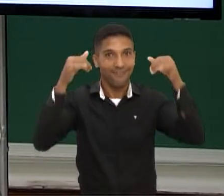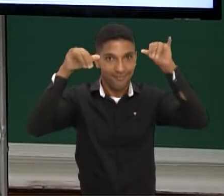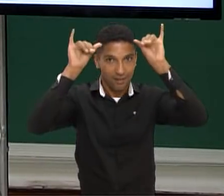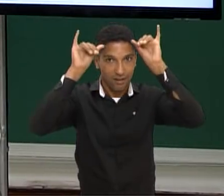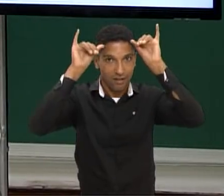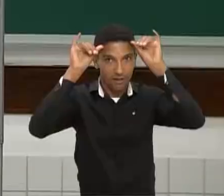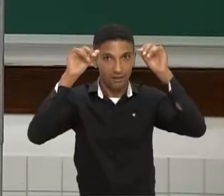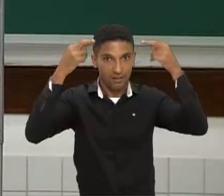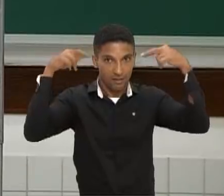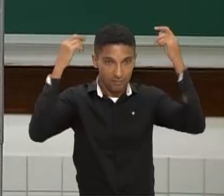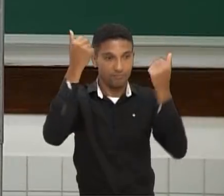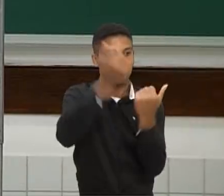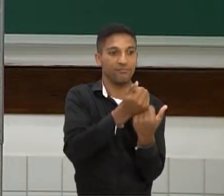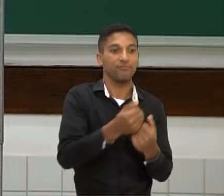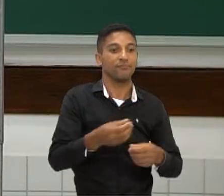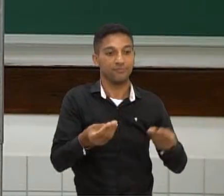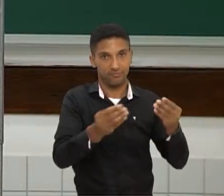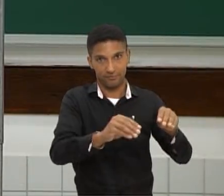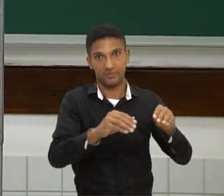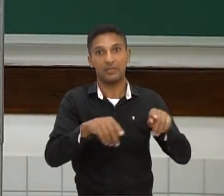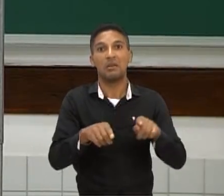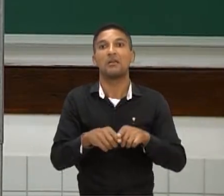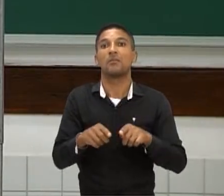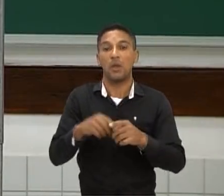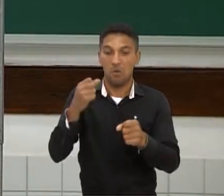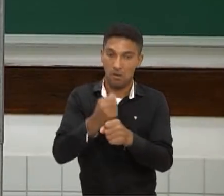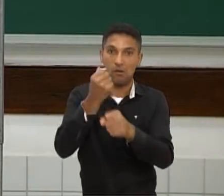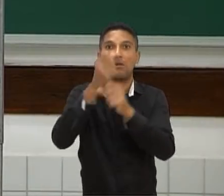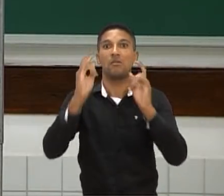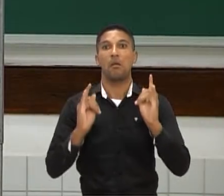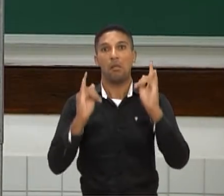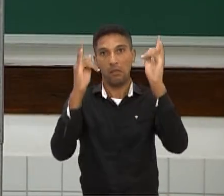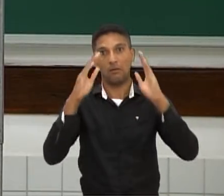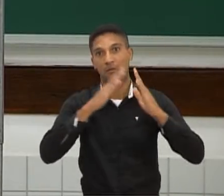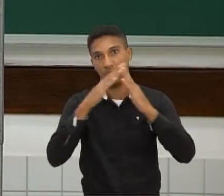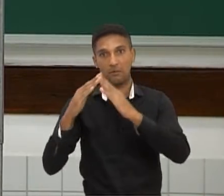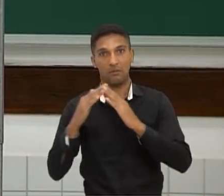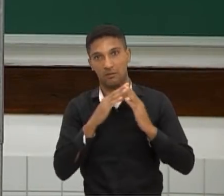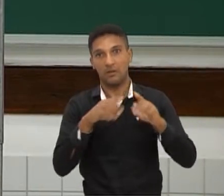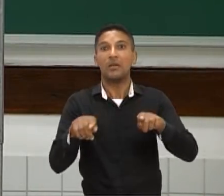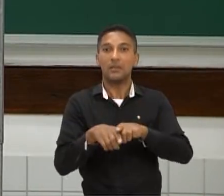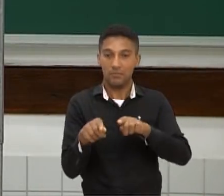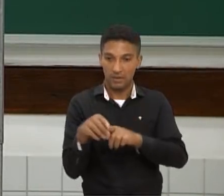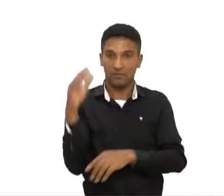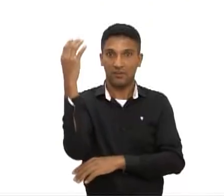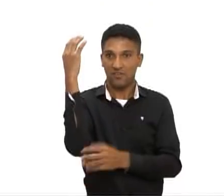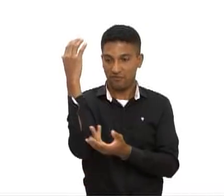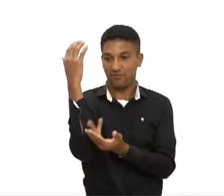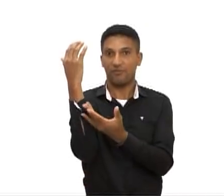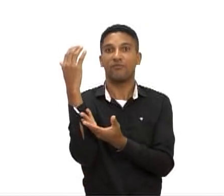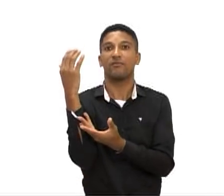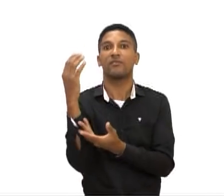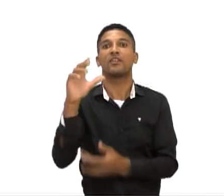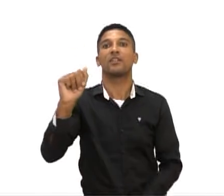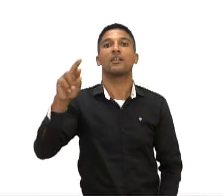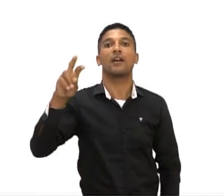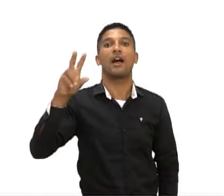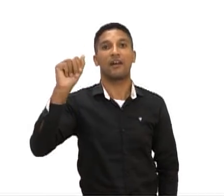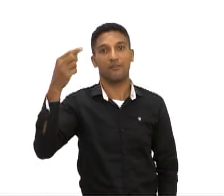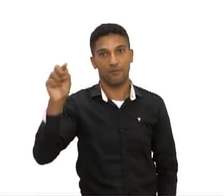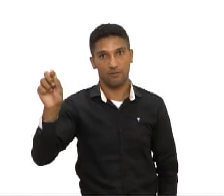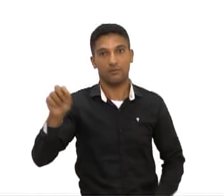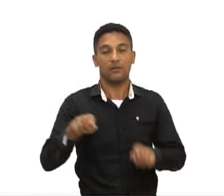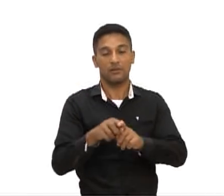Com a ocupação dos espaços que tem avançado cada vez mais, observamos a cada dia o aumento